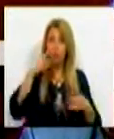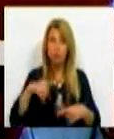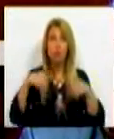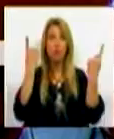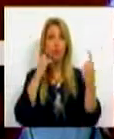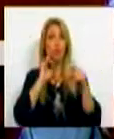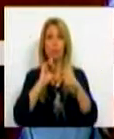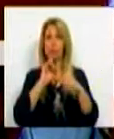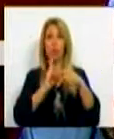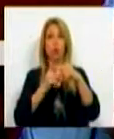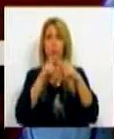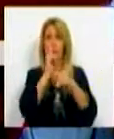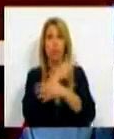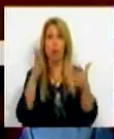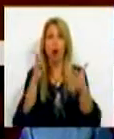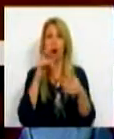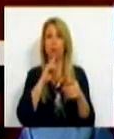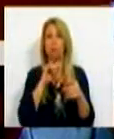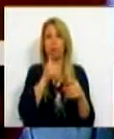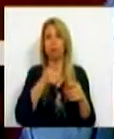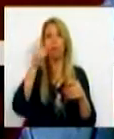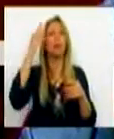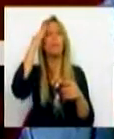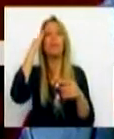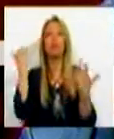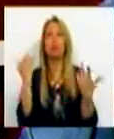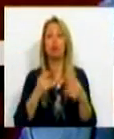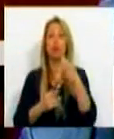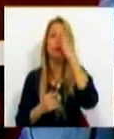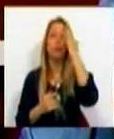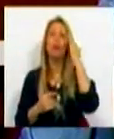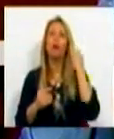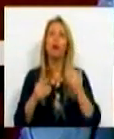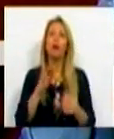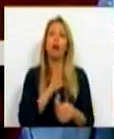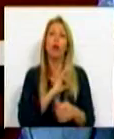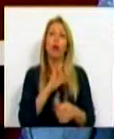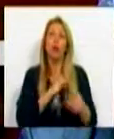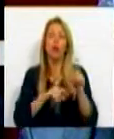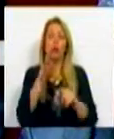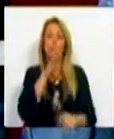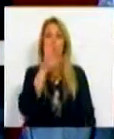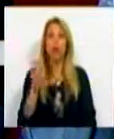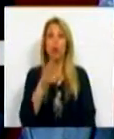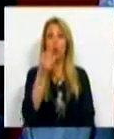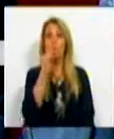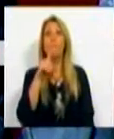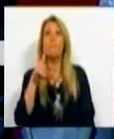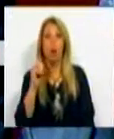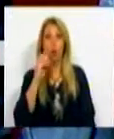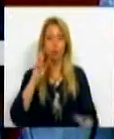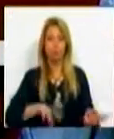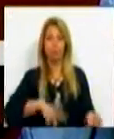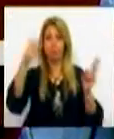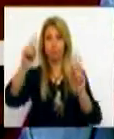nessas previsões. Senhor Deputado João Paulo Correia, a imigração é um